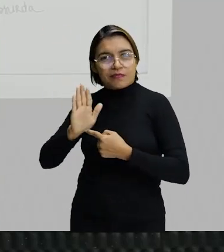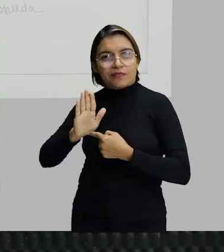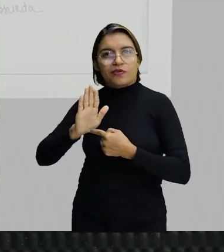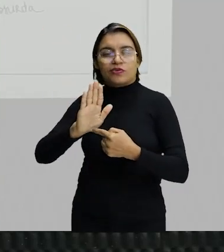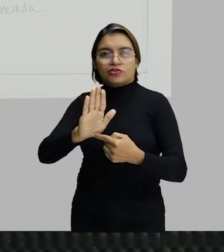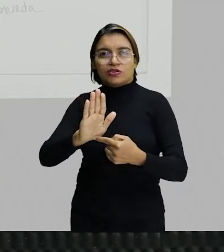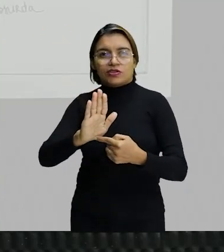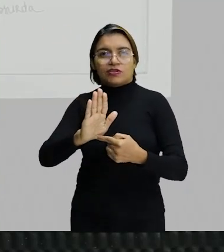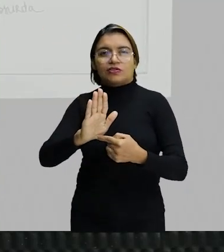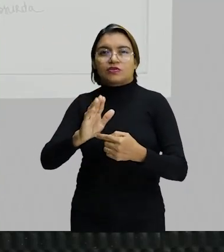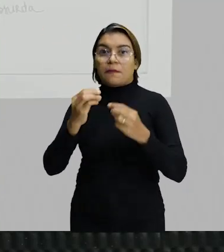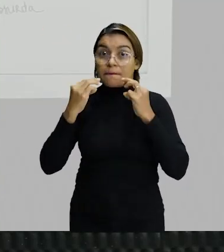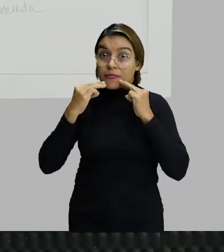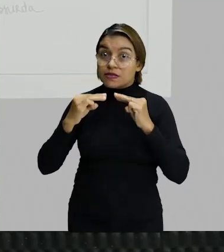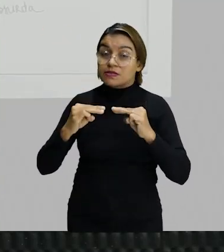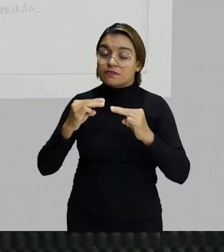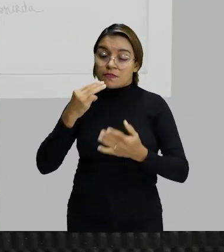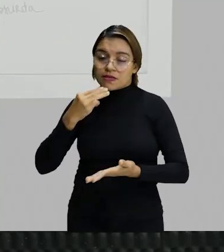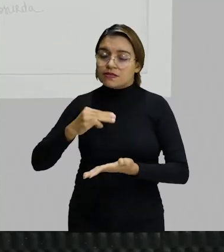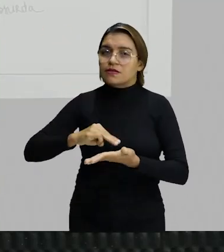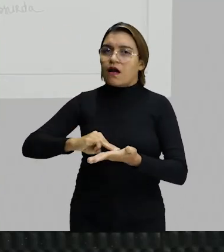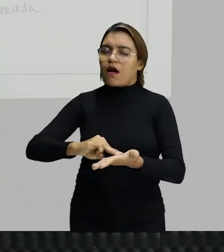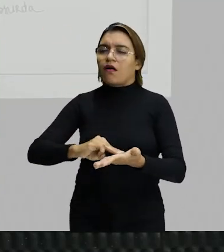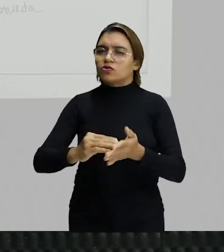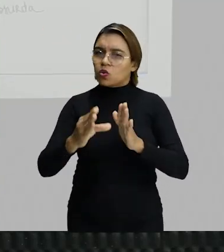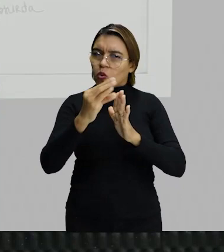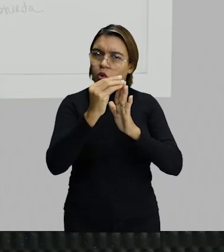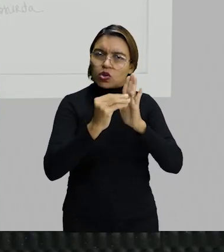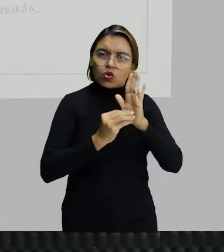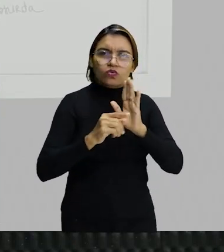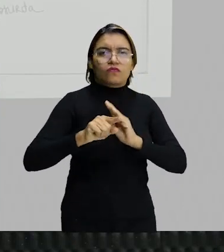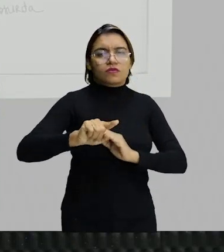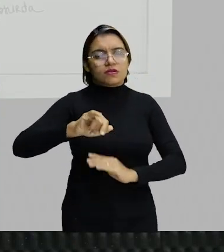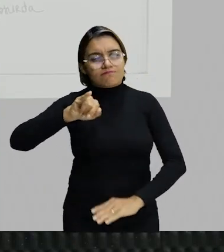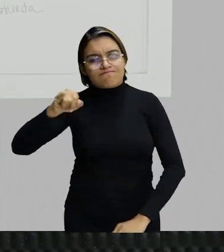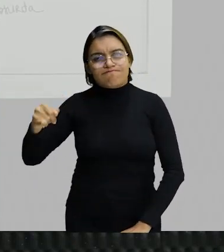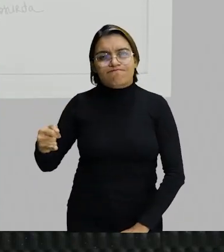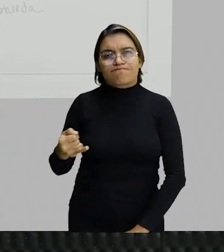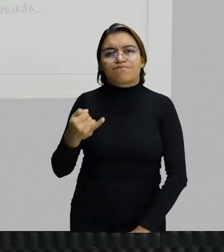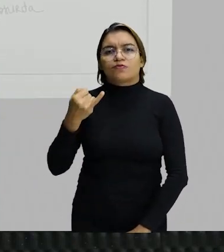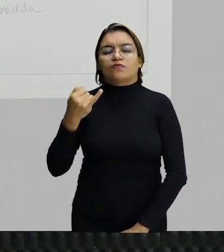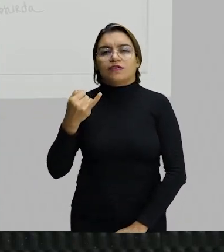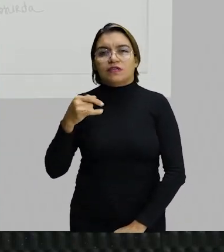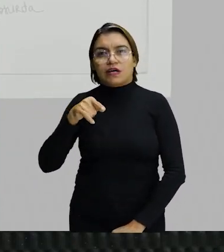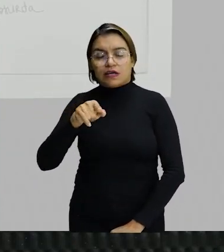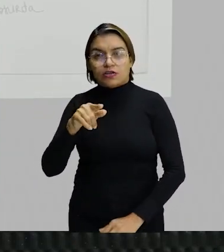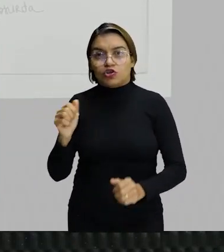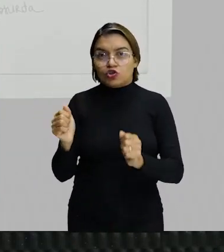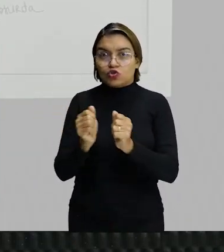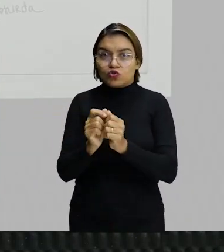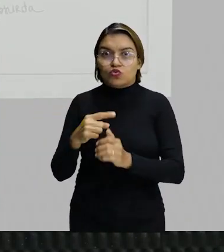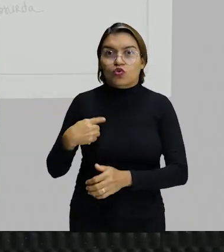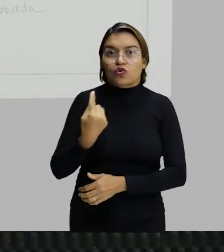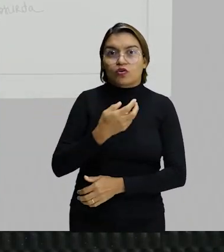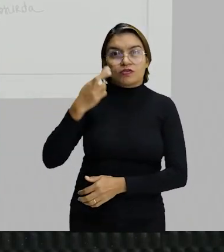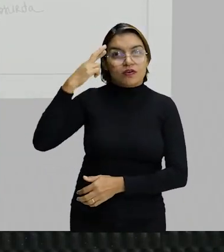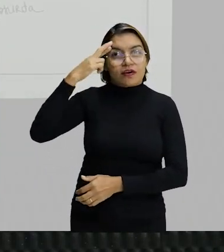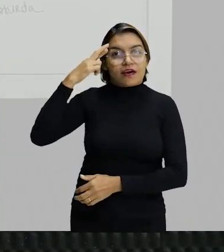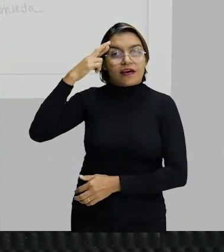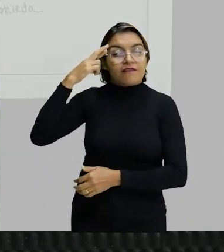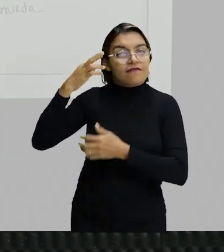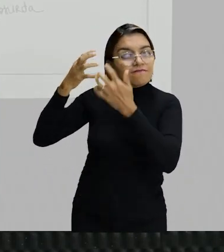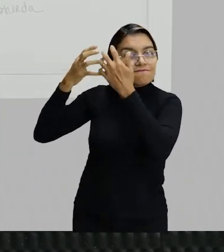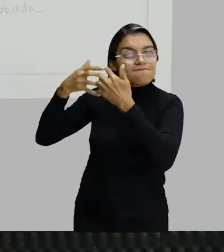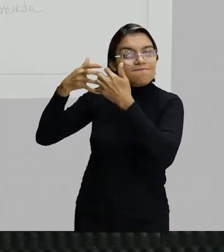vocês grandes mensagens, grandes conteúdos, para que os senhores possam aproveitar e constituir conosco